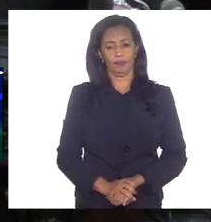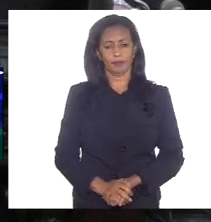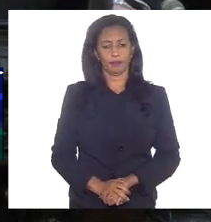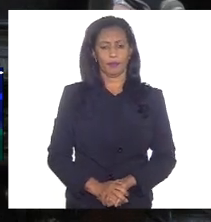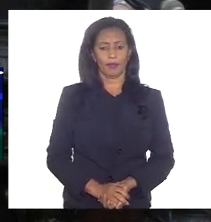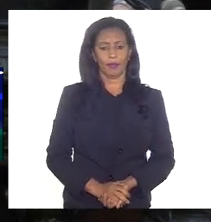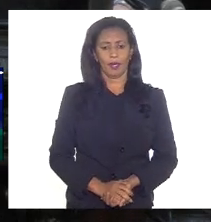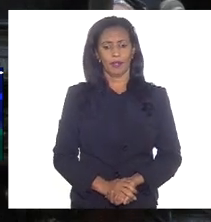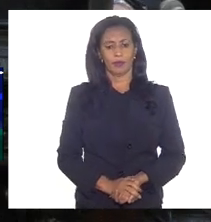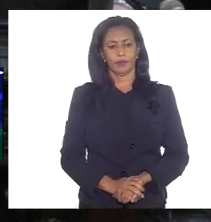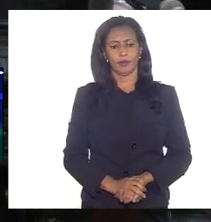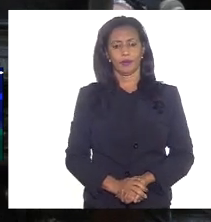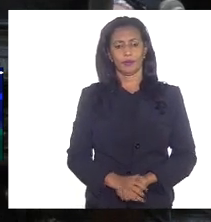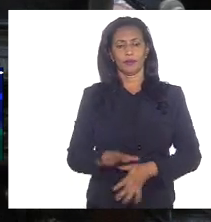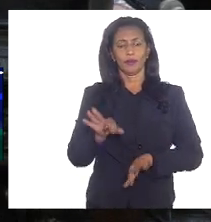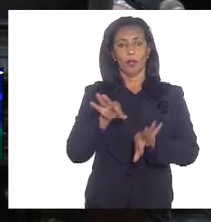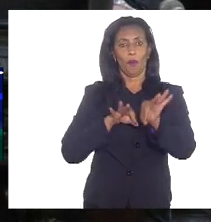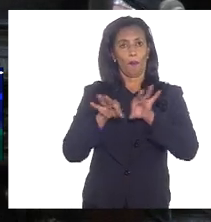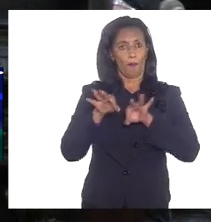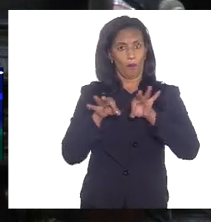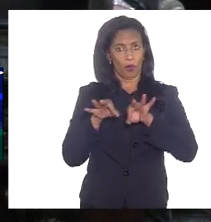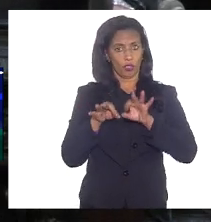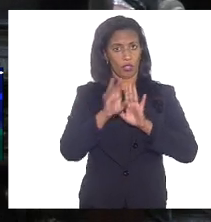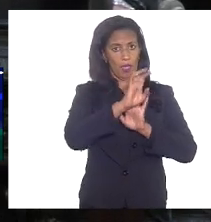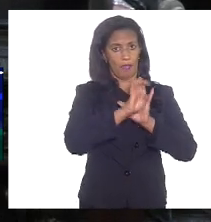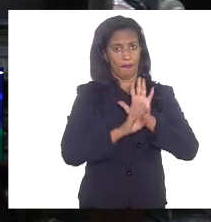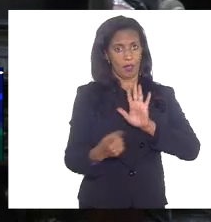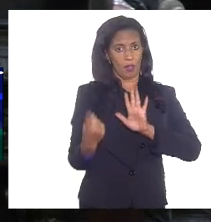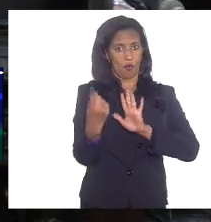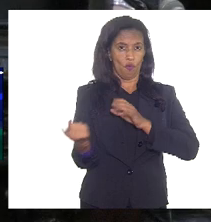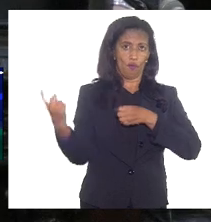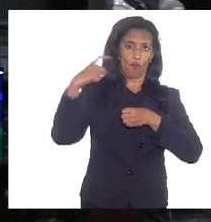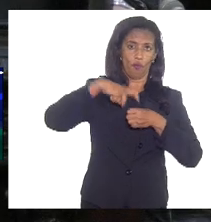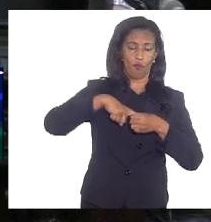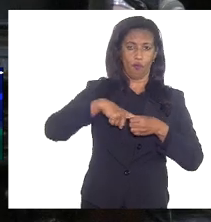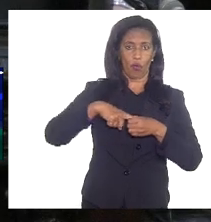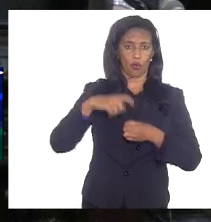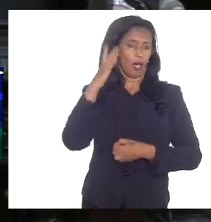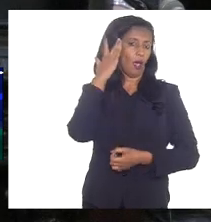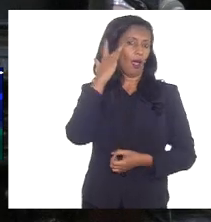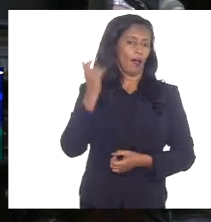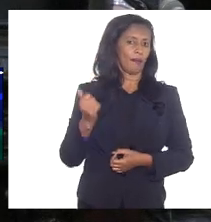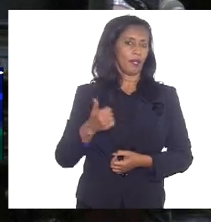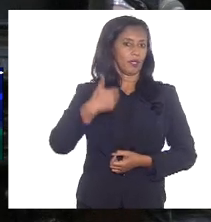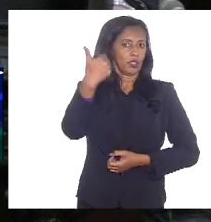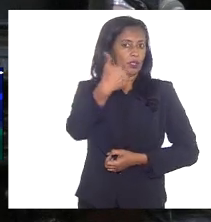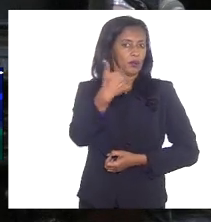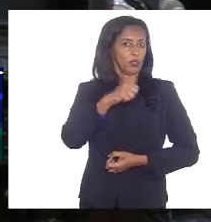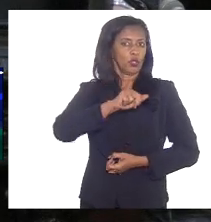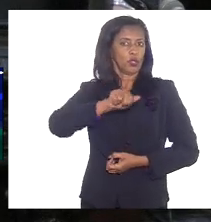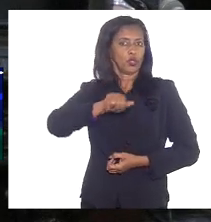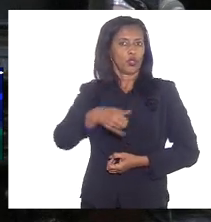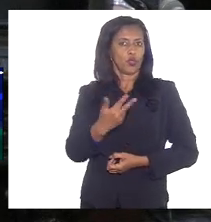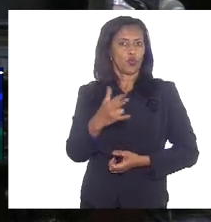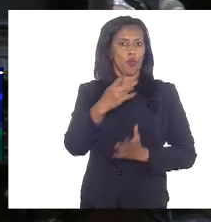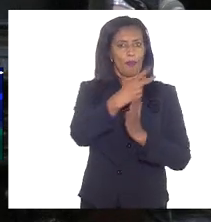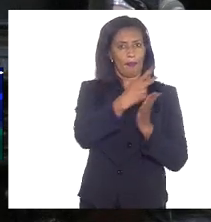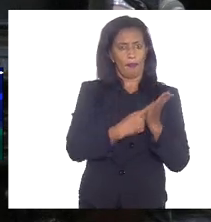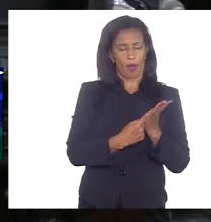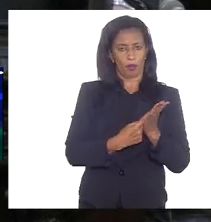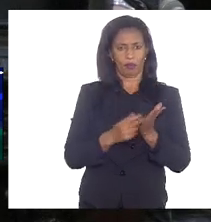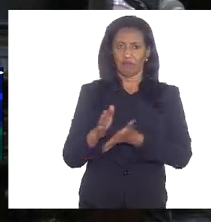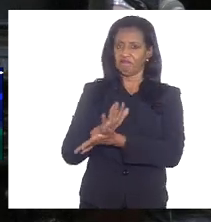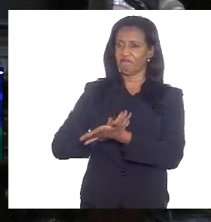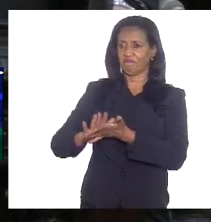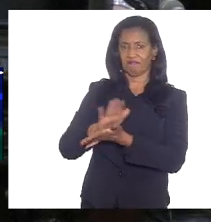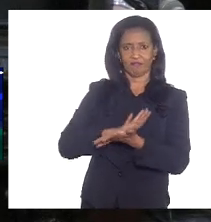Então, o projeto recebeu uma emenda e retorna ao dia de amanhã, dia 1º de julho, para a pauta. Nada